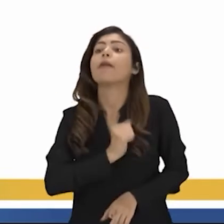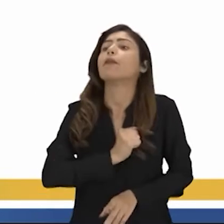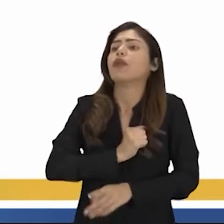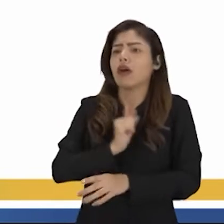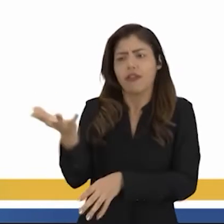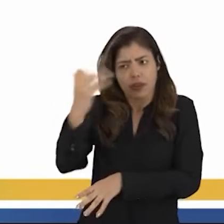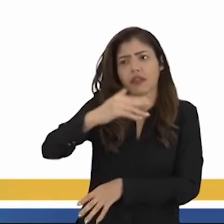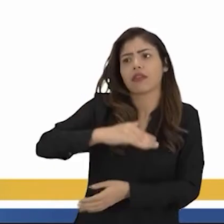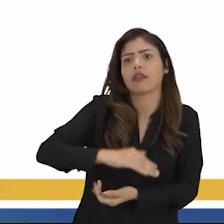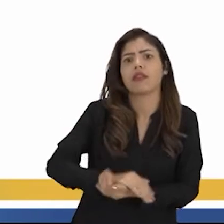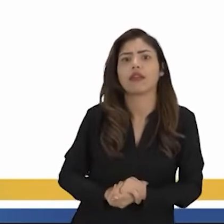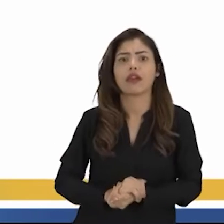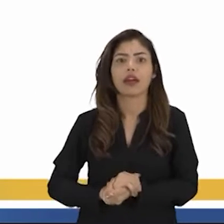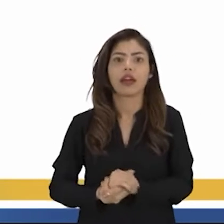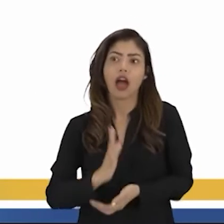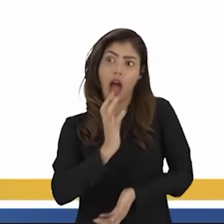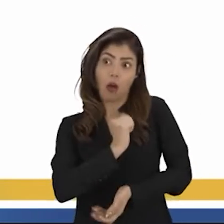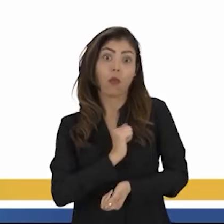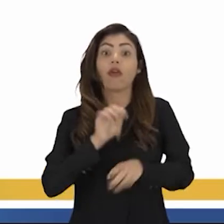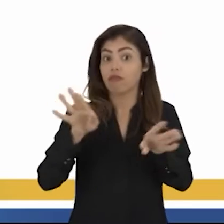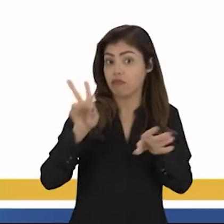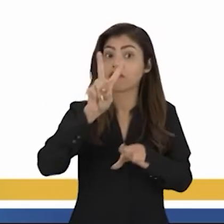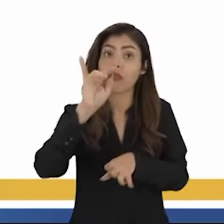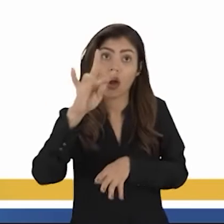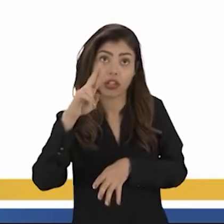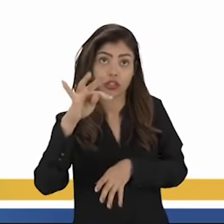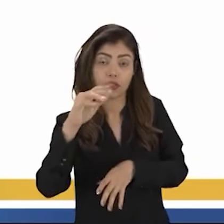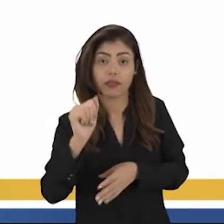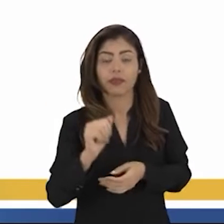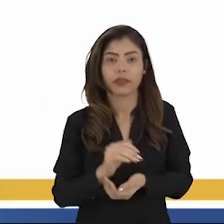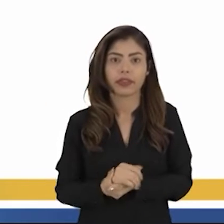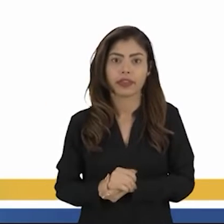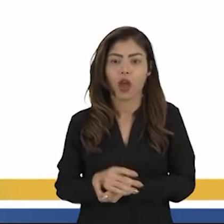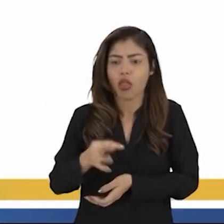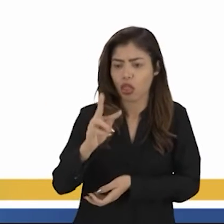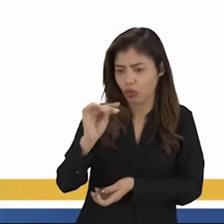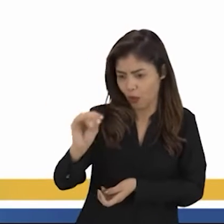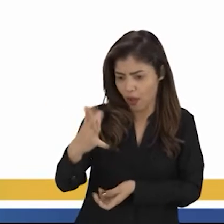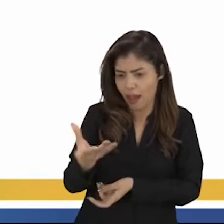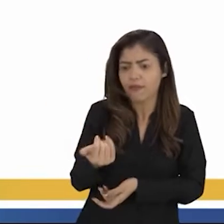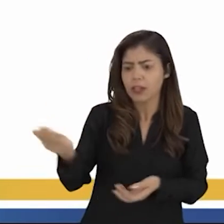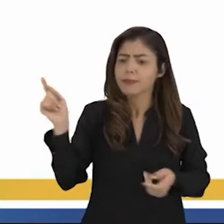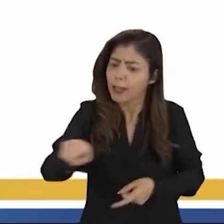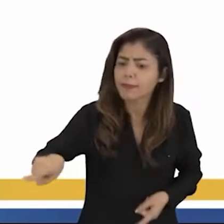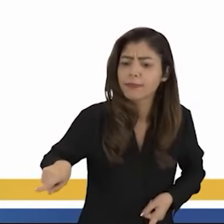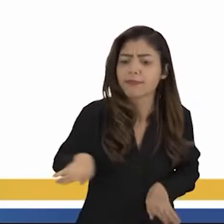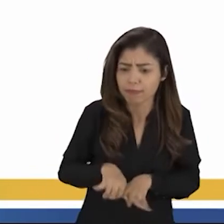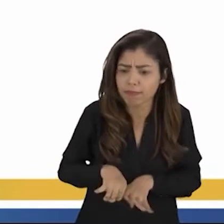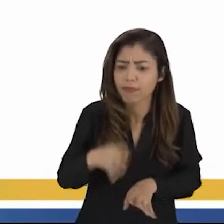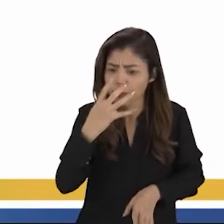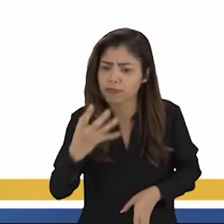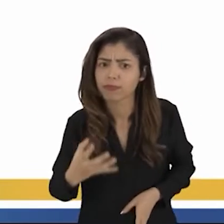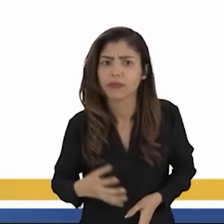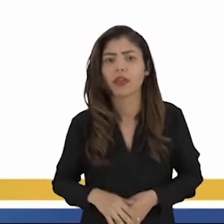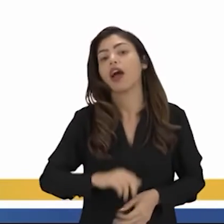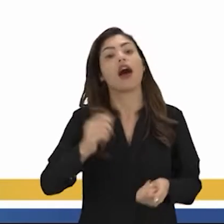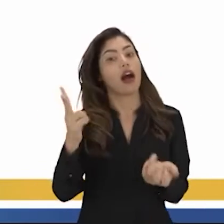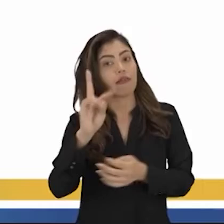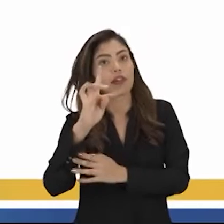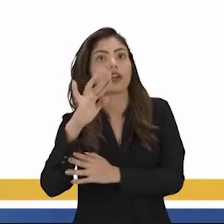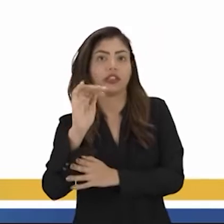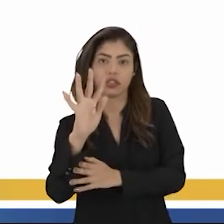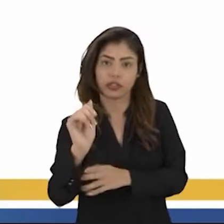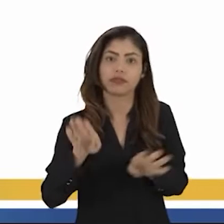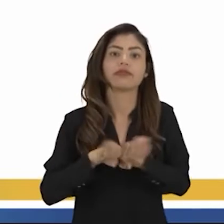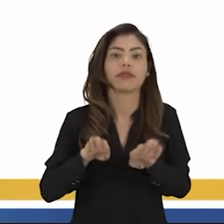amor, vem cá. O amor vai ser um vocativo. Eu posso dizer Totó, sai daí. Totó vai ser um vocativo. Então,